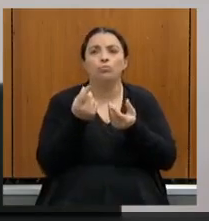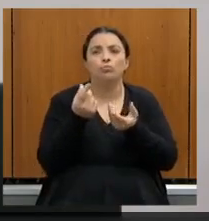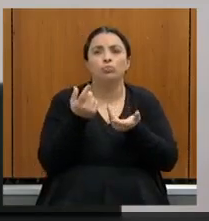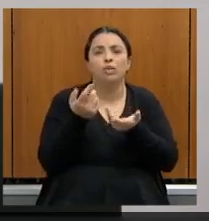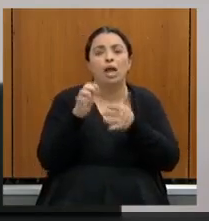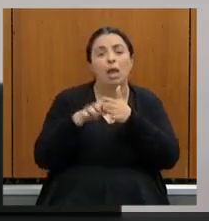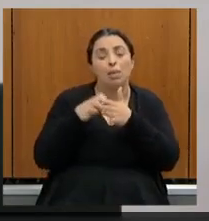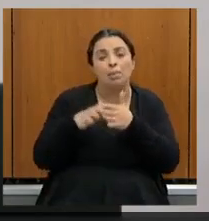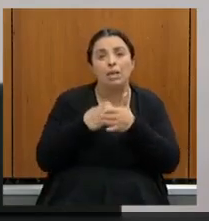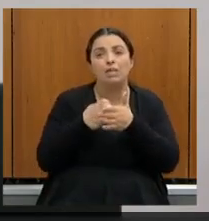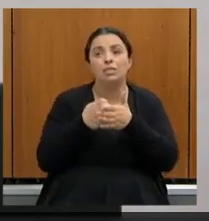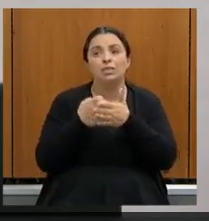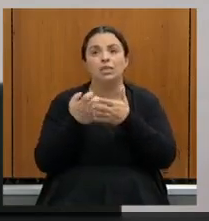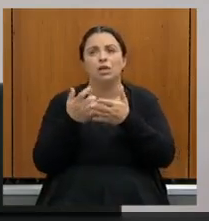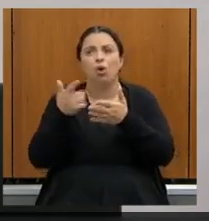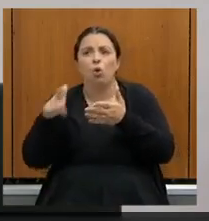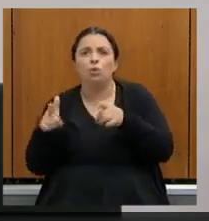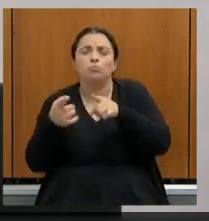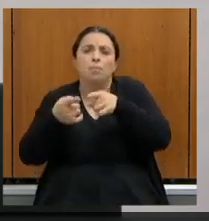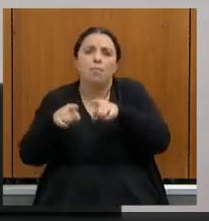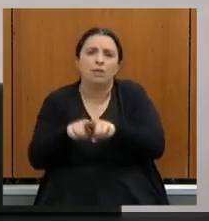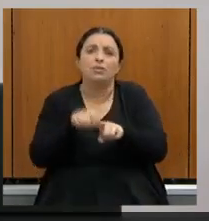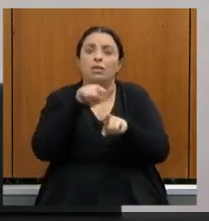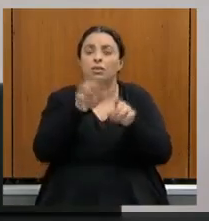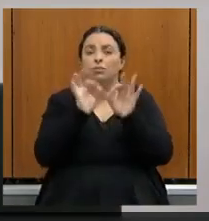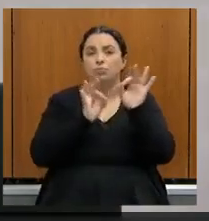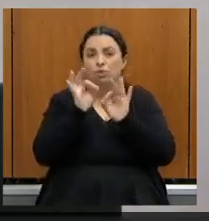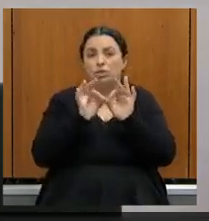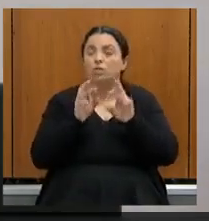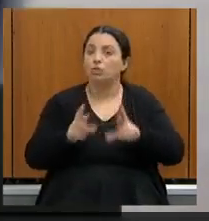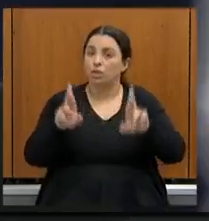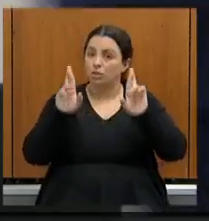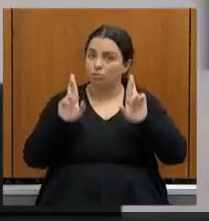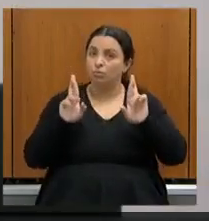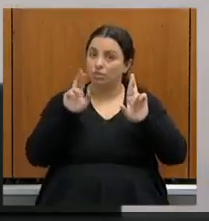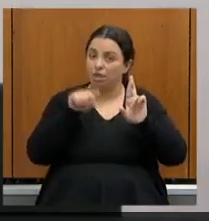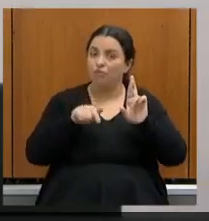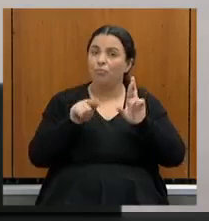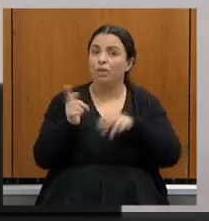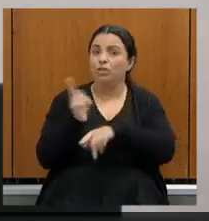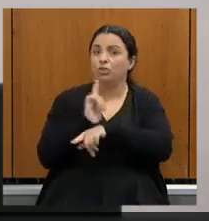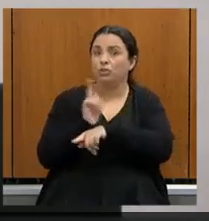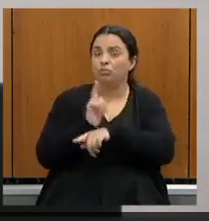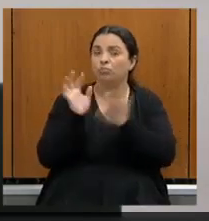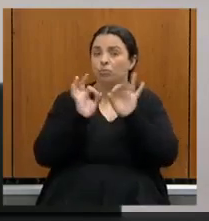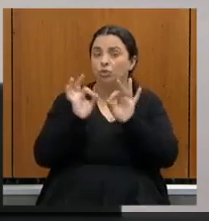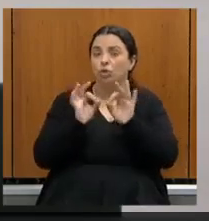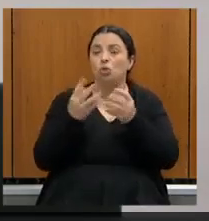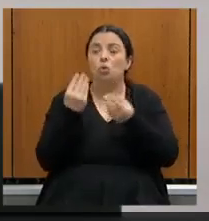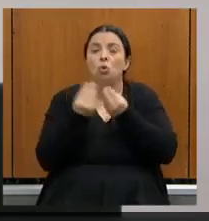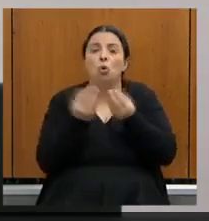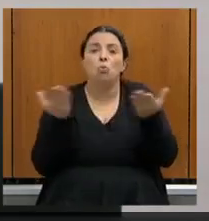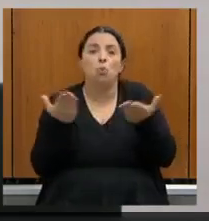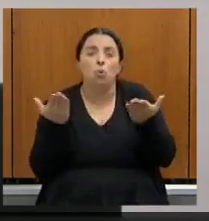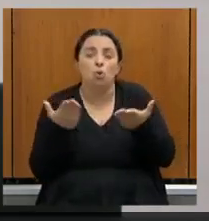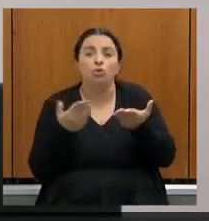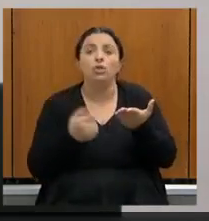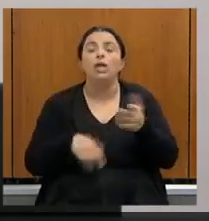e parceiros do projeto responsável pela gestão do projeto situação atual e relatório